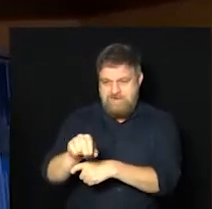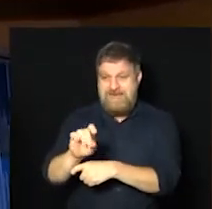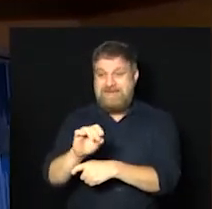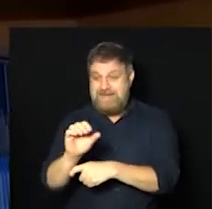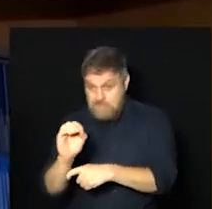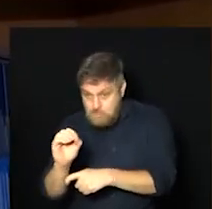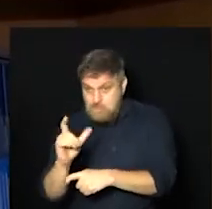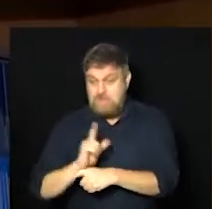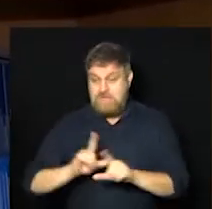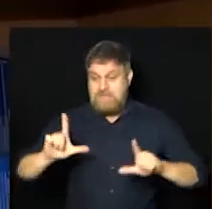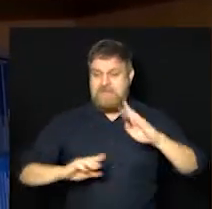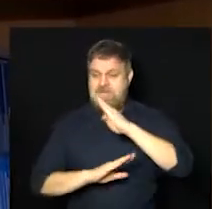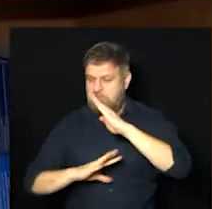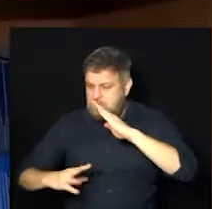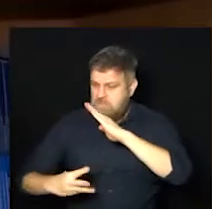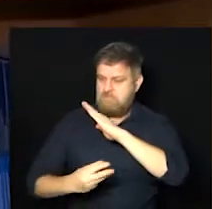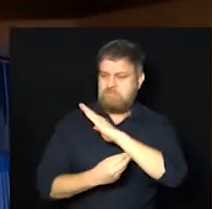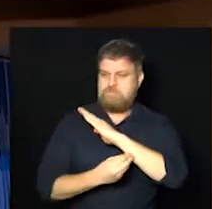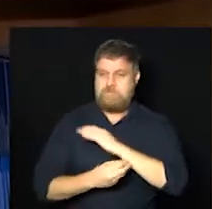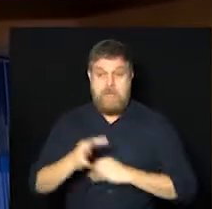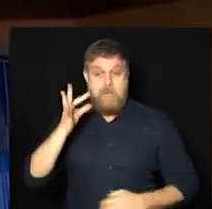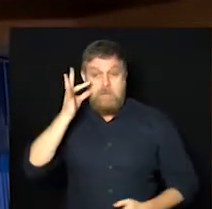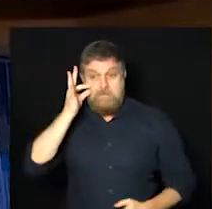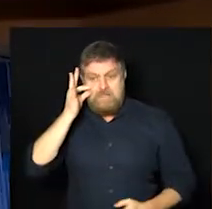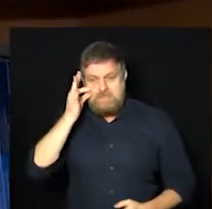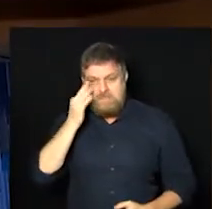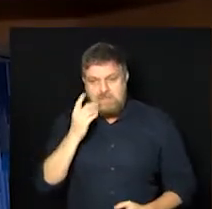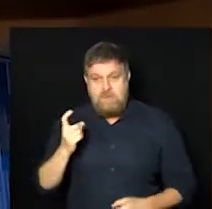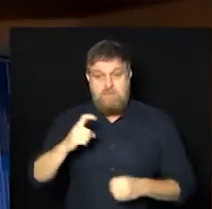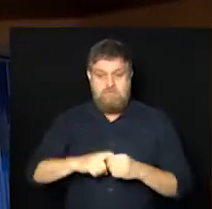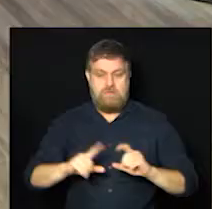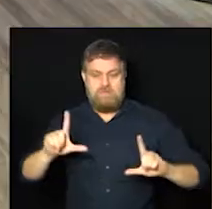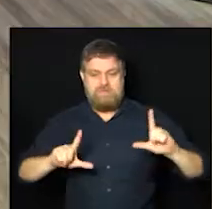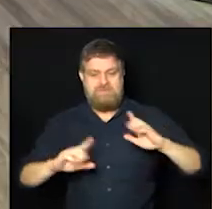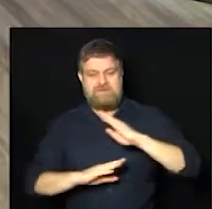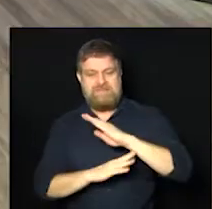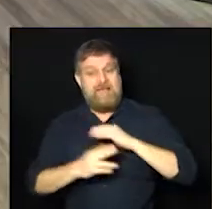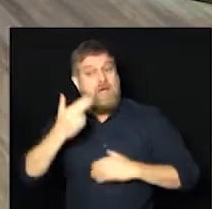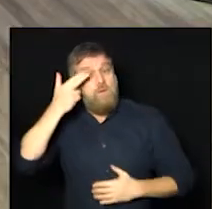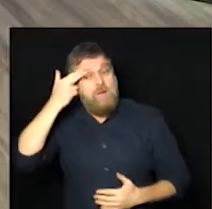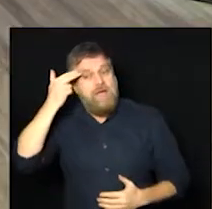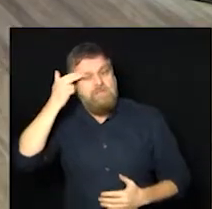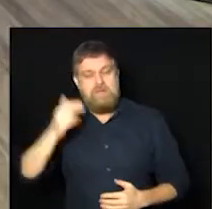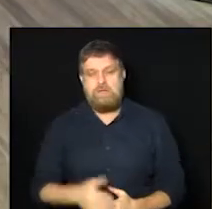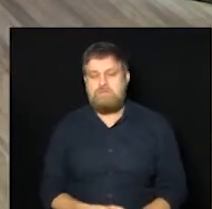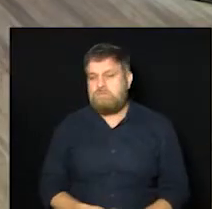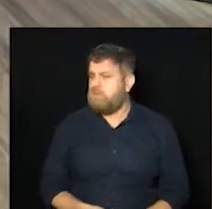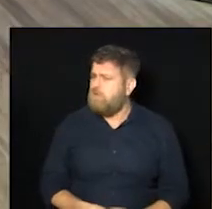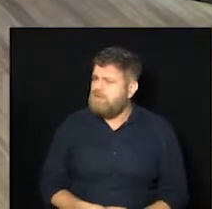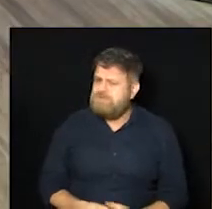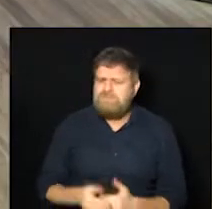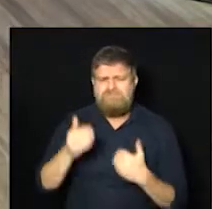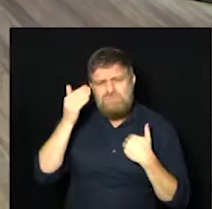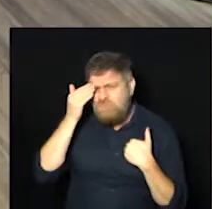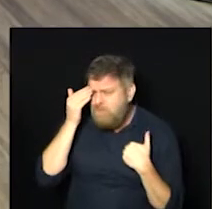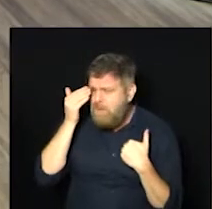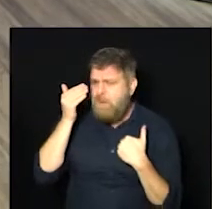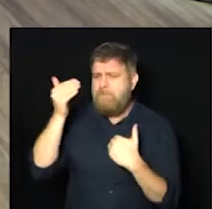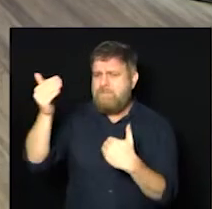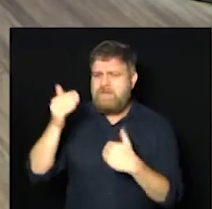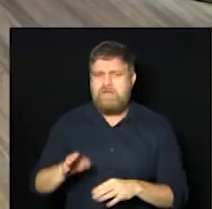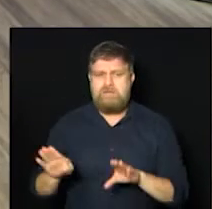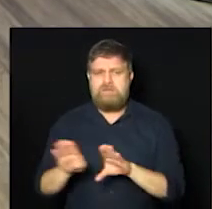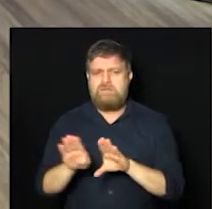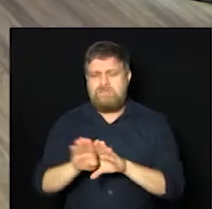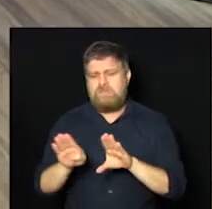Total nesta quarta-feira, ao vivo. Eu volto com você, Gabriel Castro. Muito obrigado, André, e também pode estender